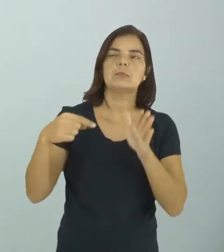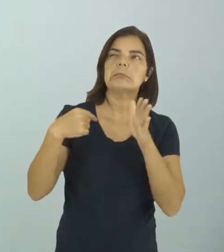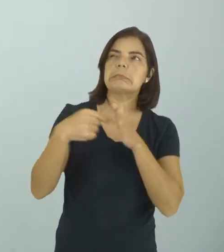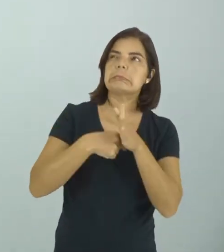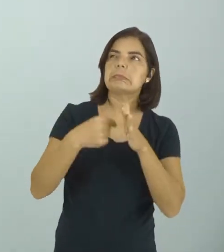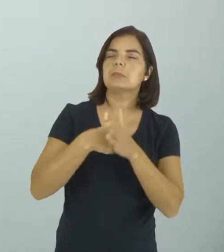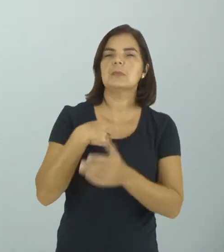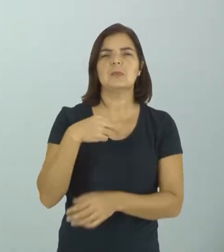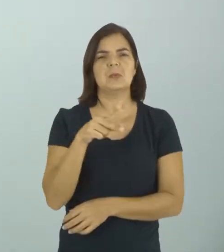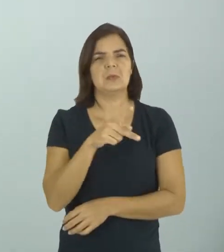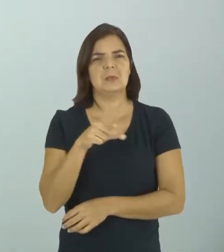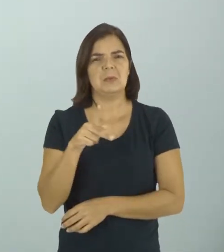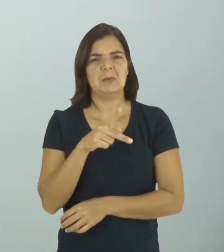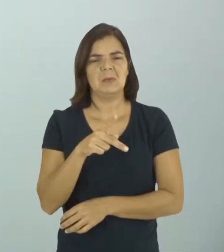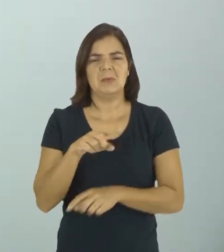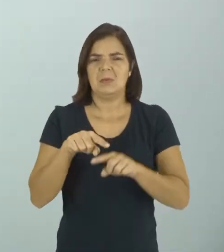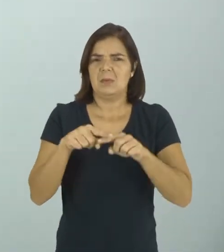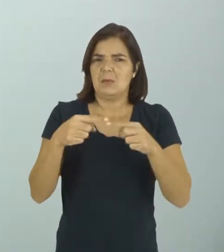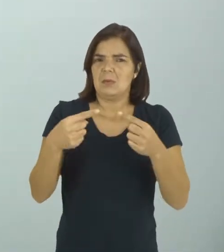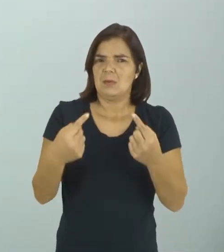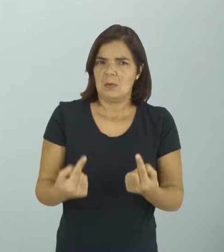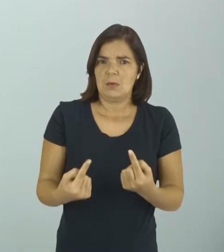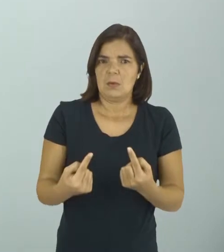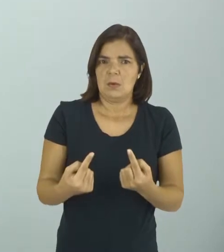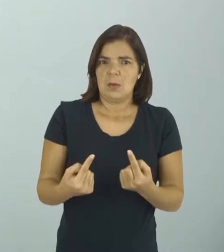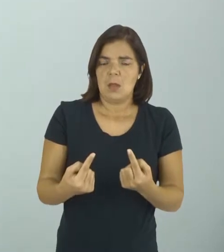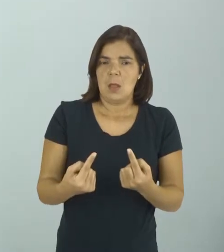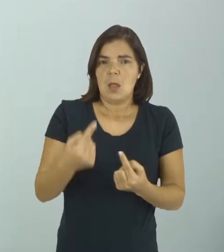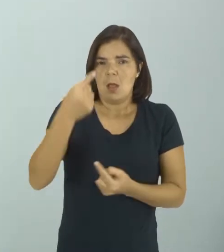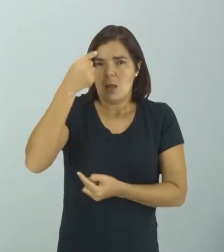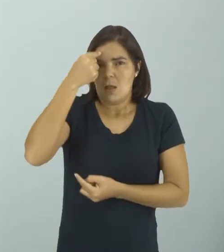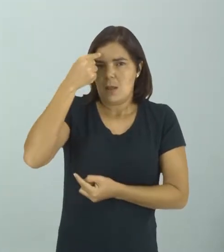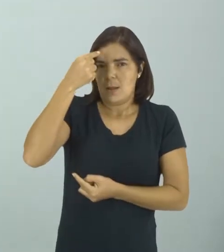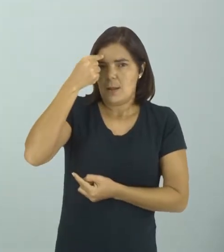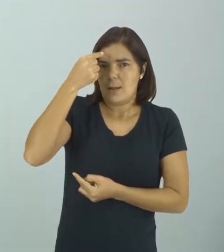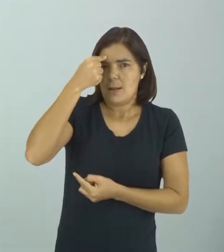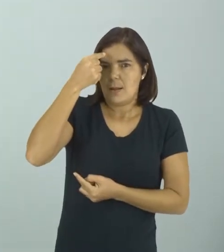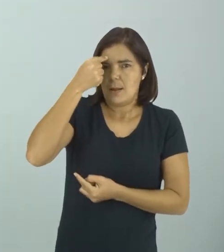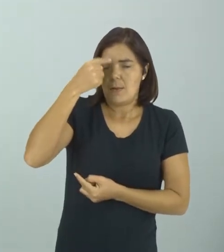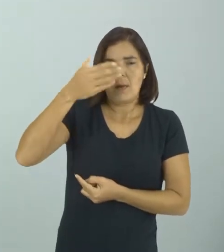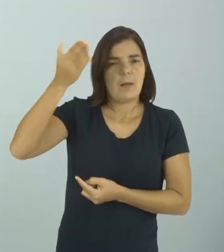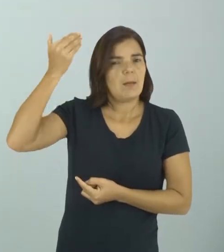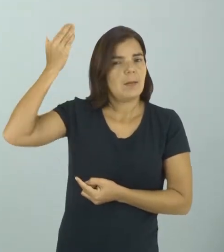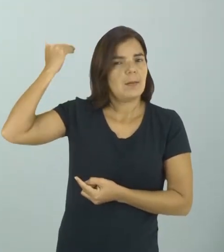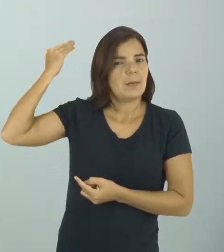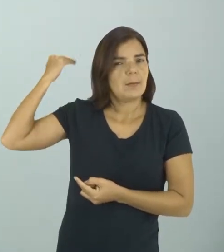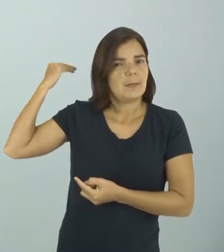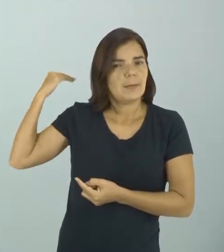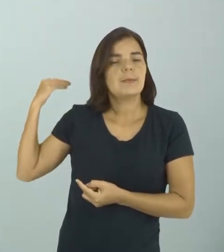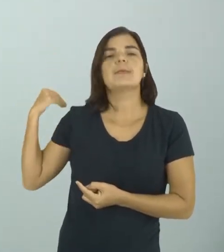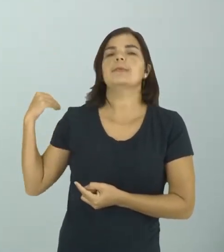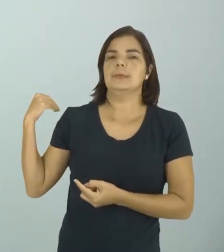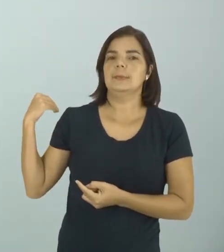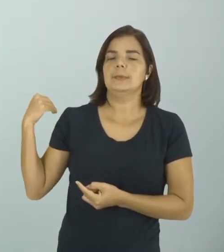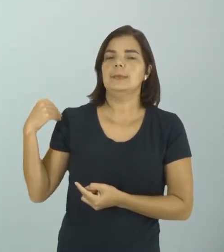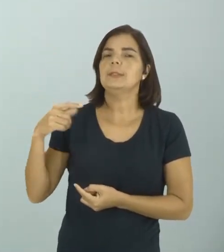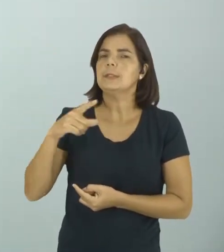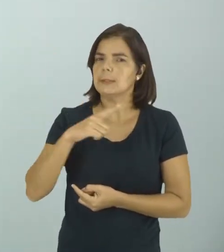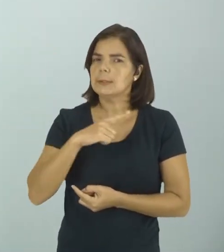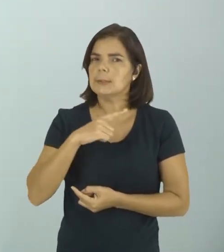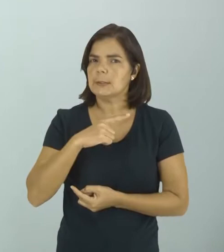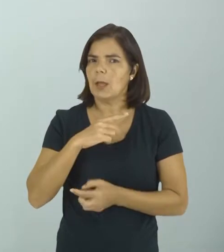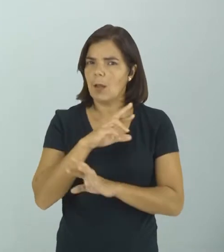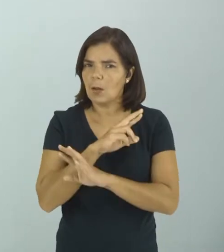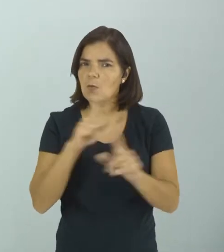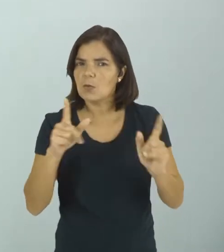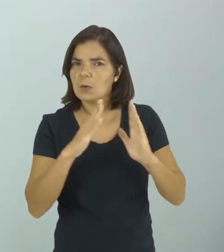perguntando, professora, mas esses pensadores, né, lá do Renascimento, esses artistas, eles eram